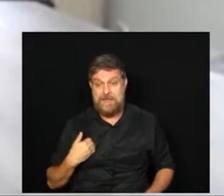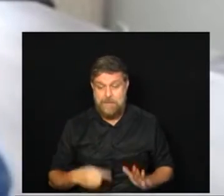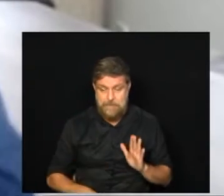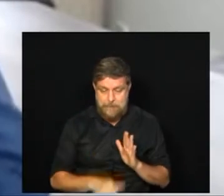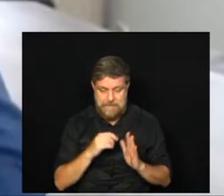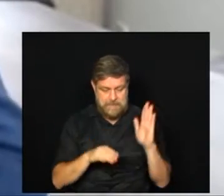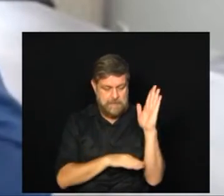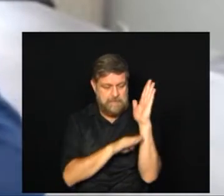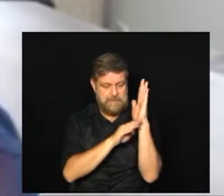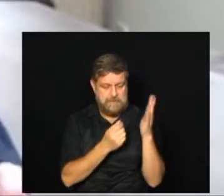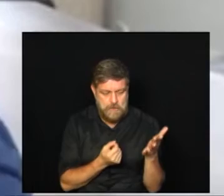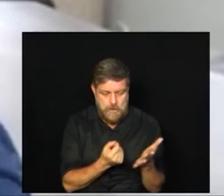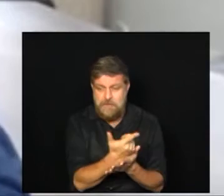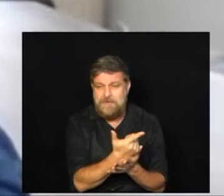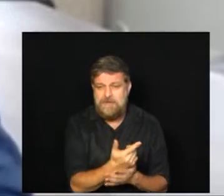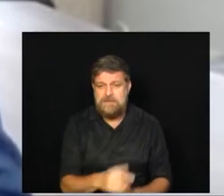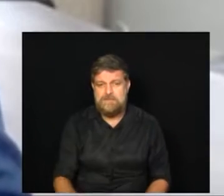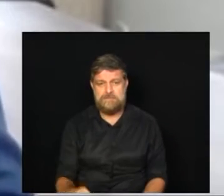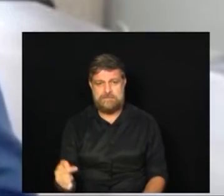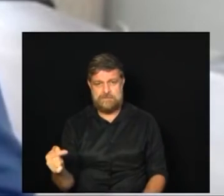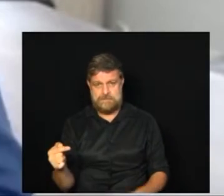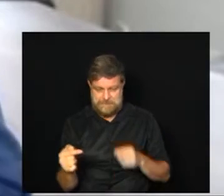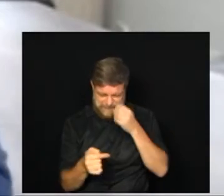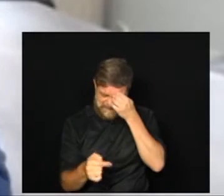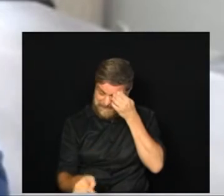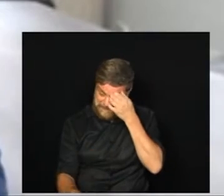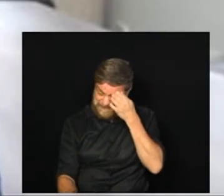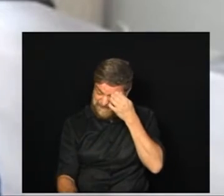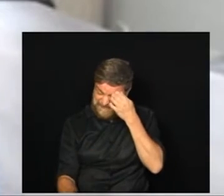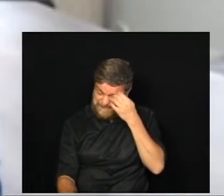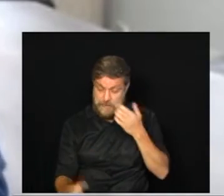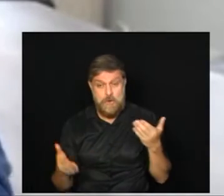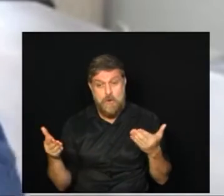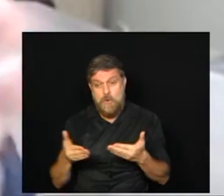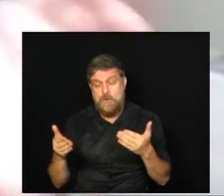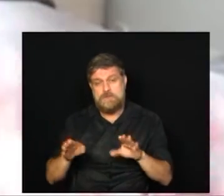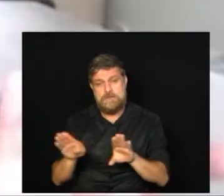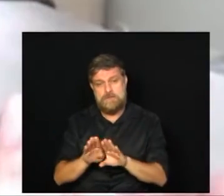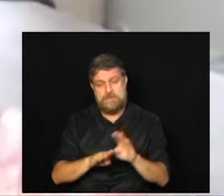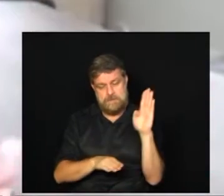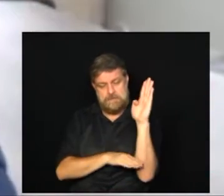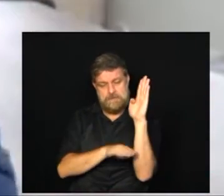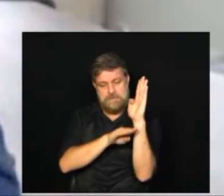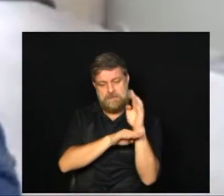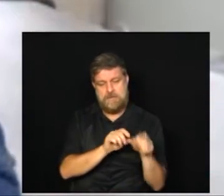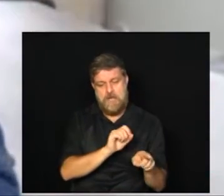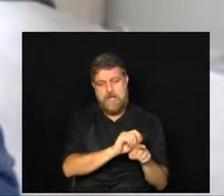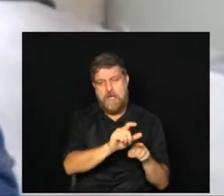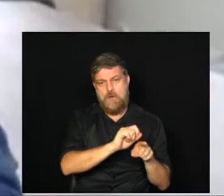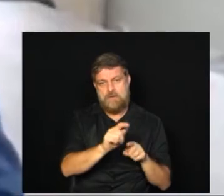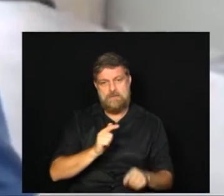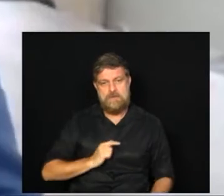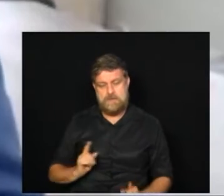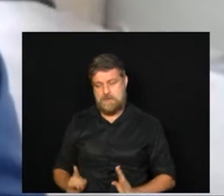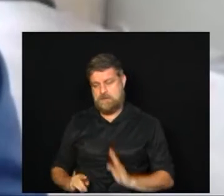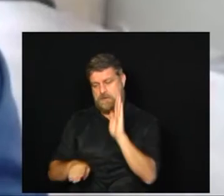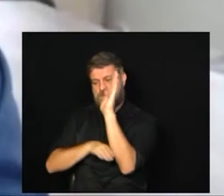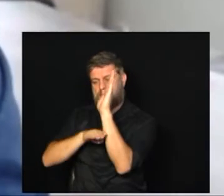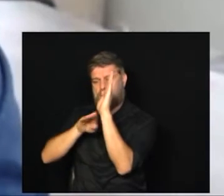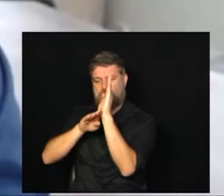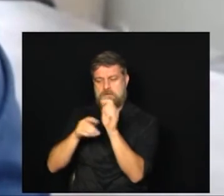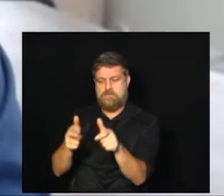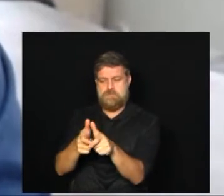dele, ele tinha terrenos, ele tinha apartamentos, ele tinha lojas. E não estava recebendo aluguel que pagava o custo dele de vida.